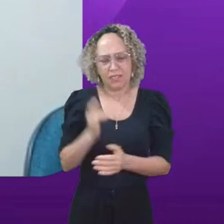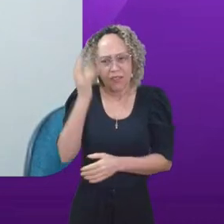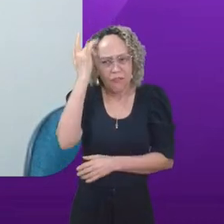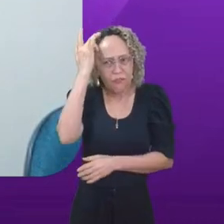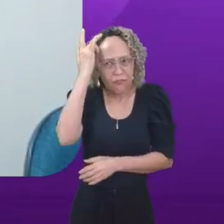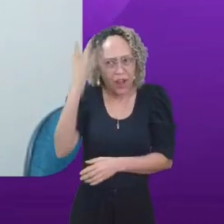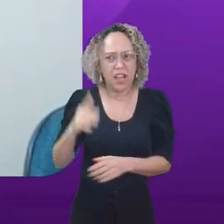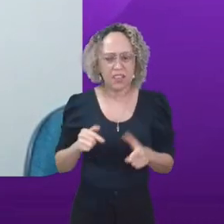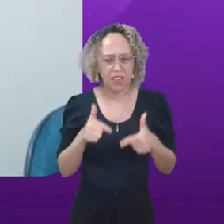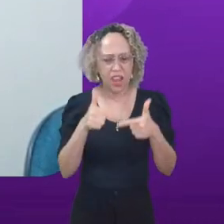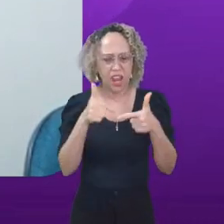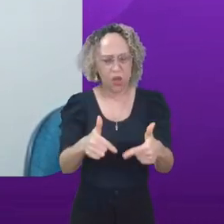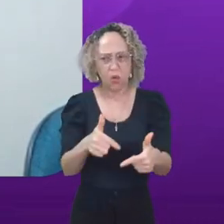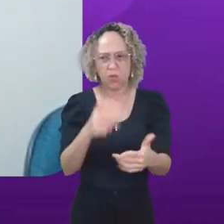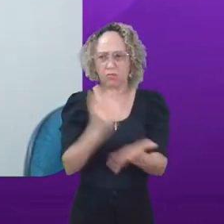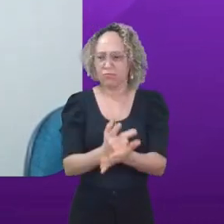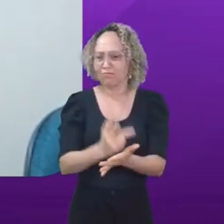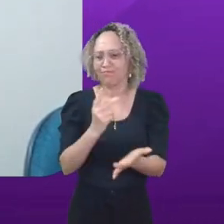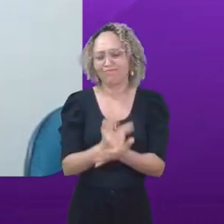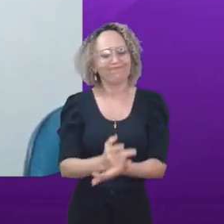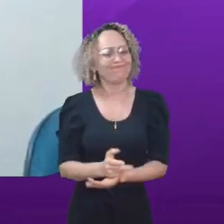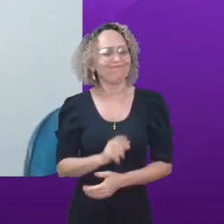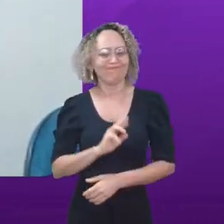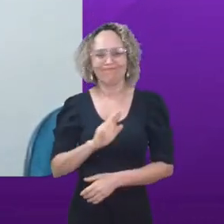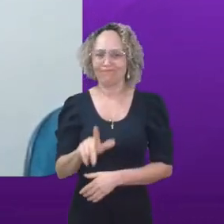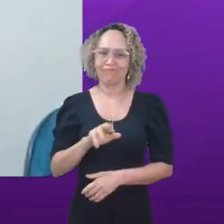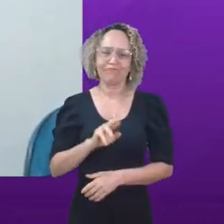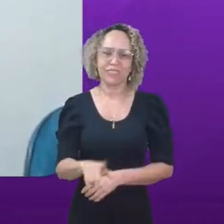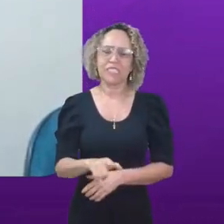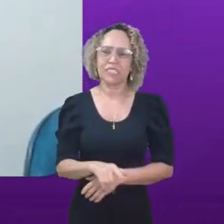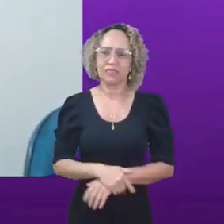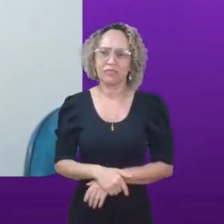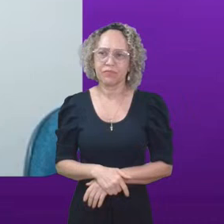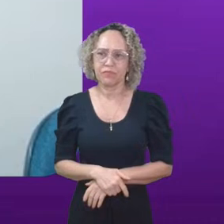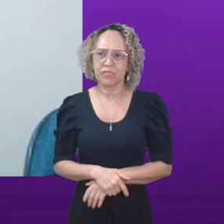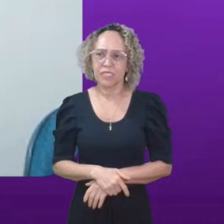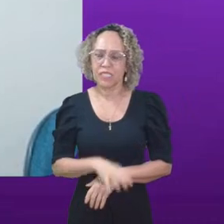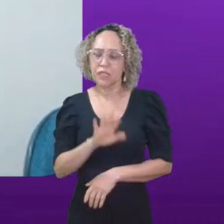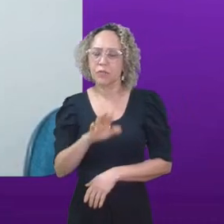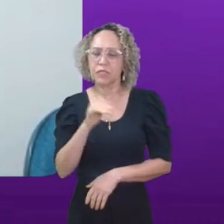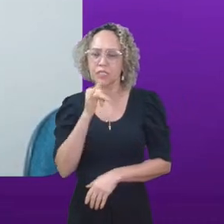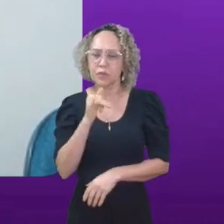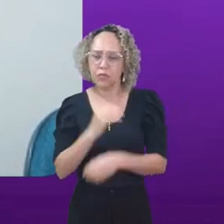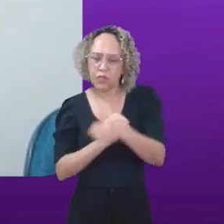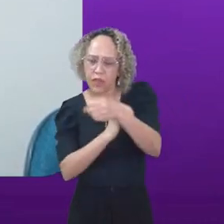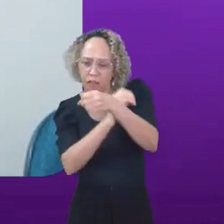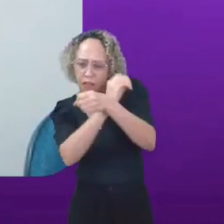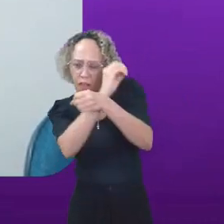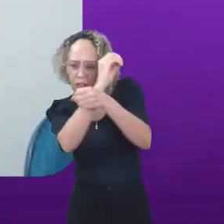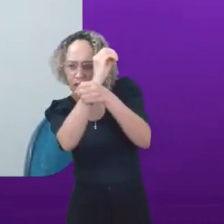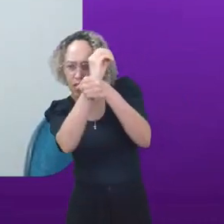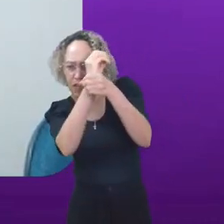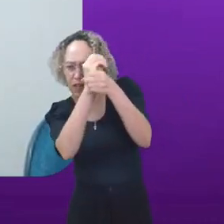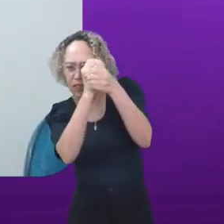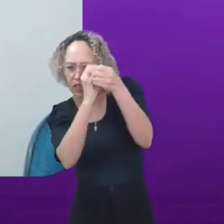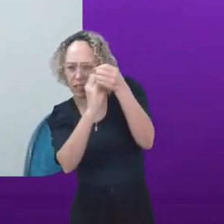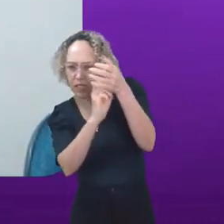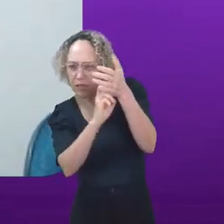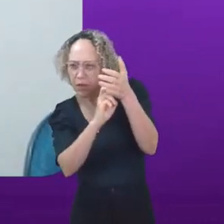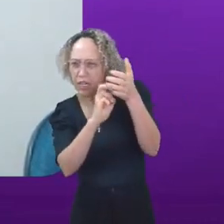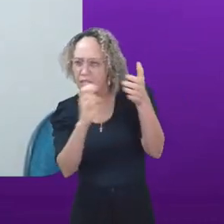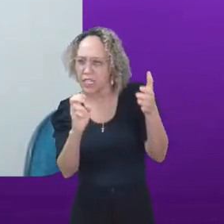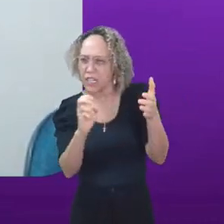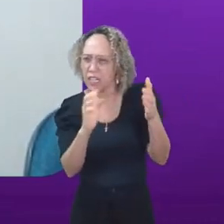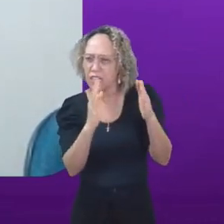fácil permanecer nela, não é fácil você sair de manhã de casa